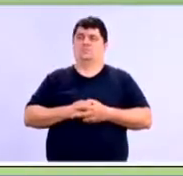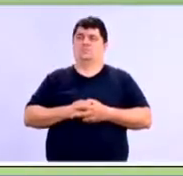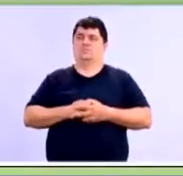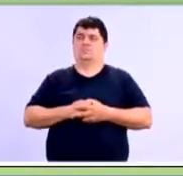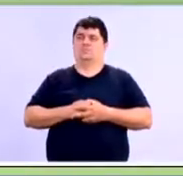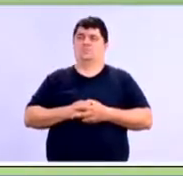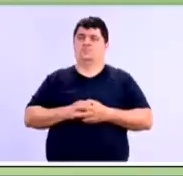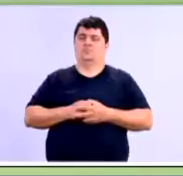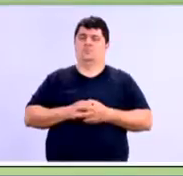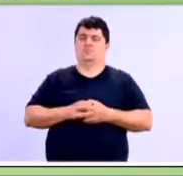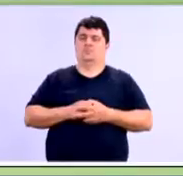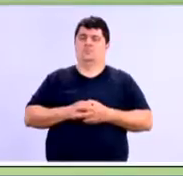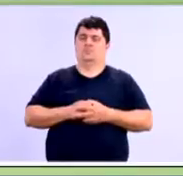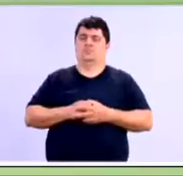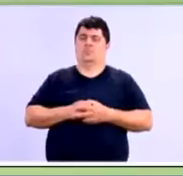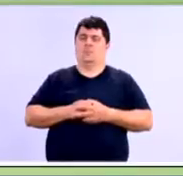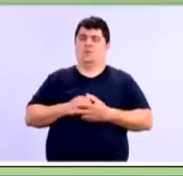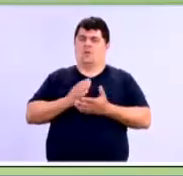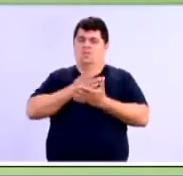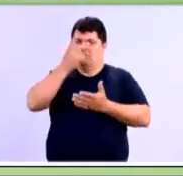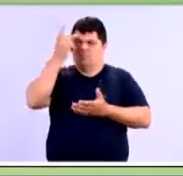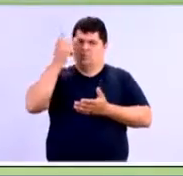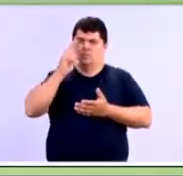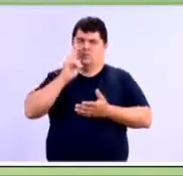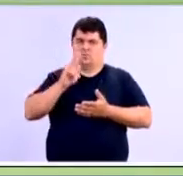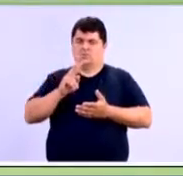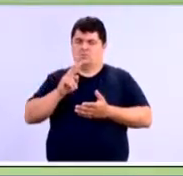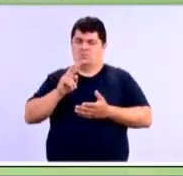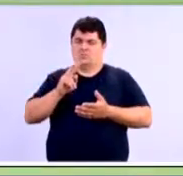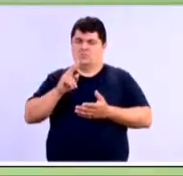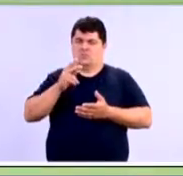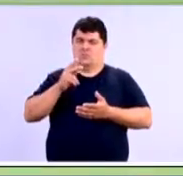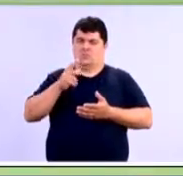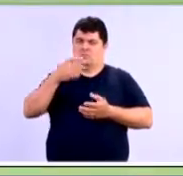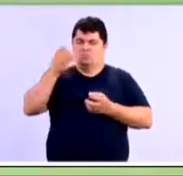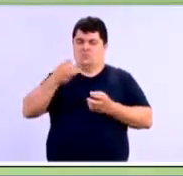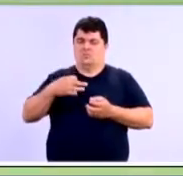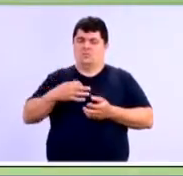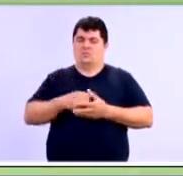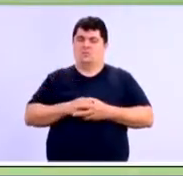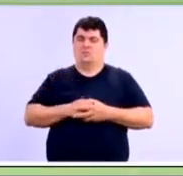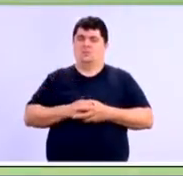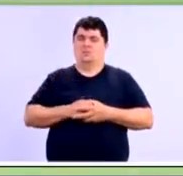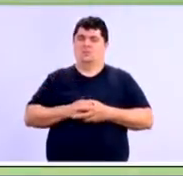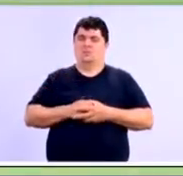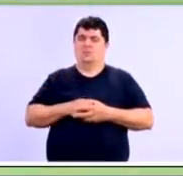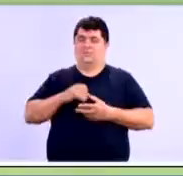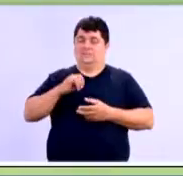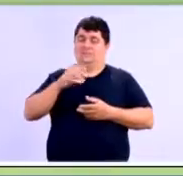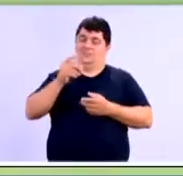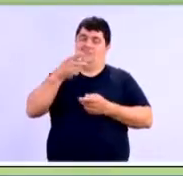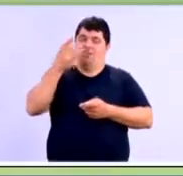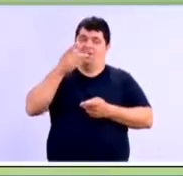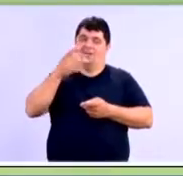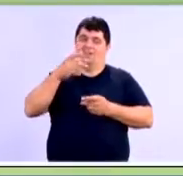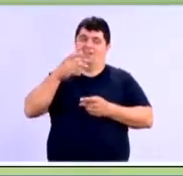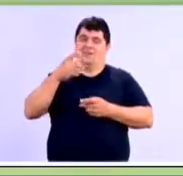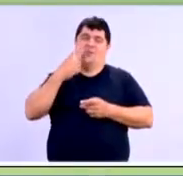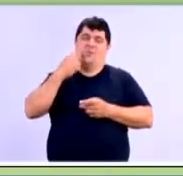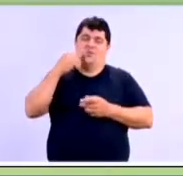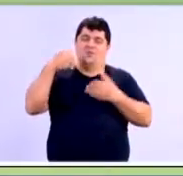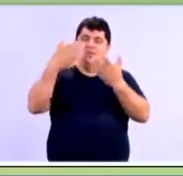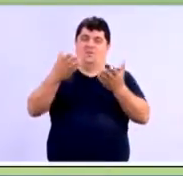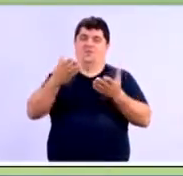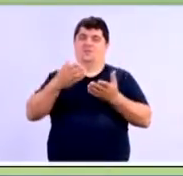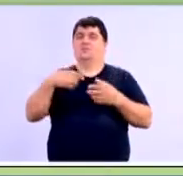Correto? Alguém falou isso, professora, que tinha piorado esse aqui rápido? Não falaram. Ia mandar uma bala. Ok? Então, a gente vai ter que estabelecer